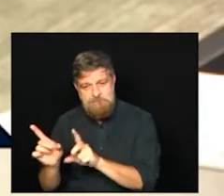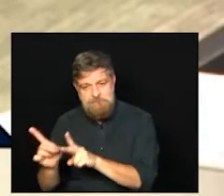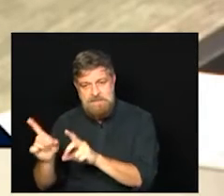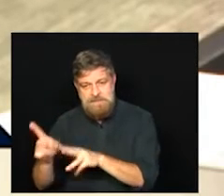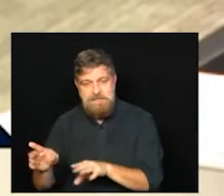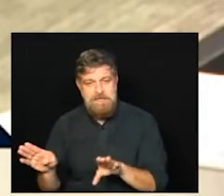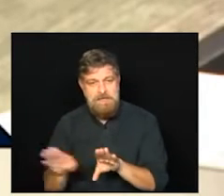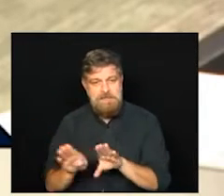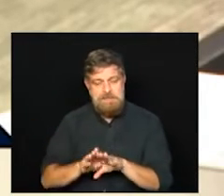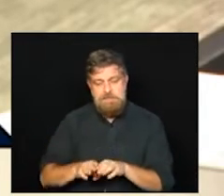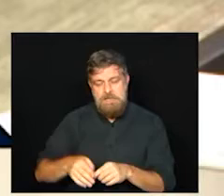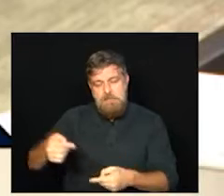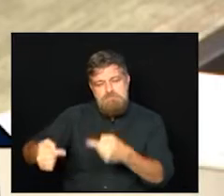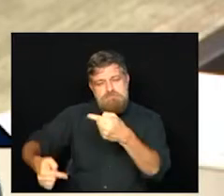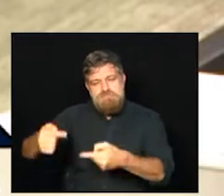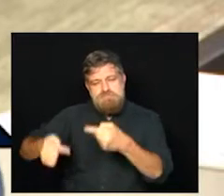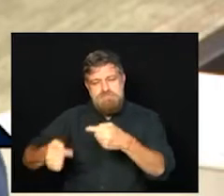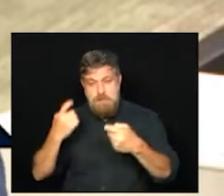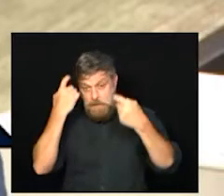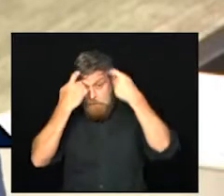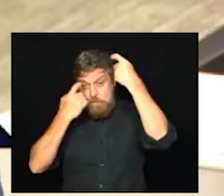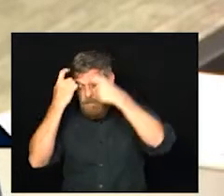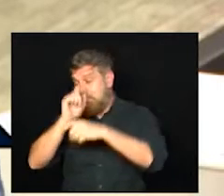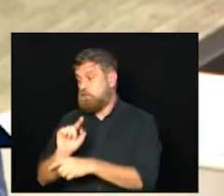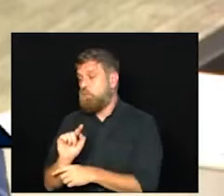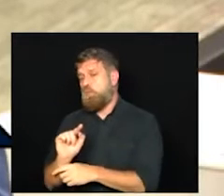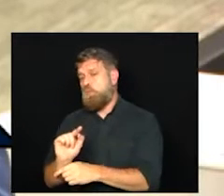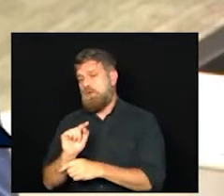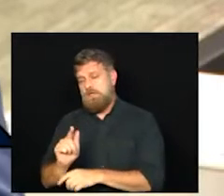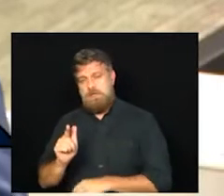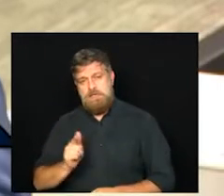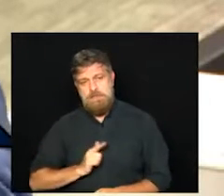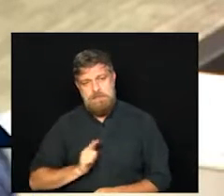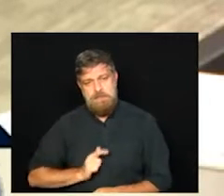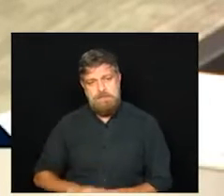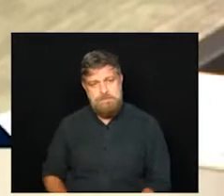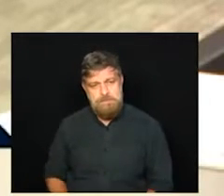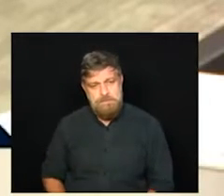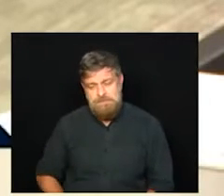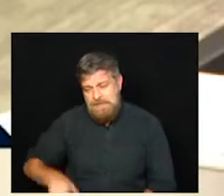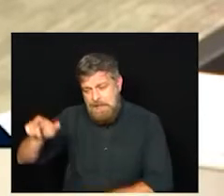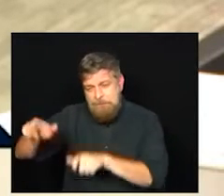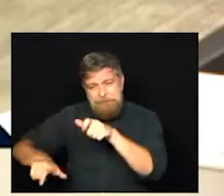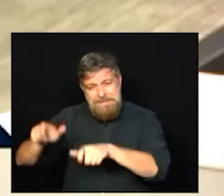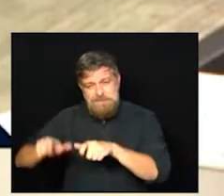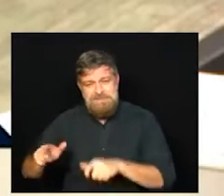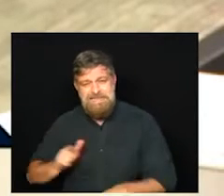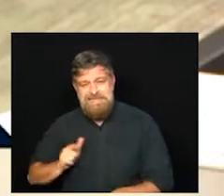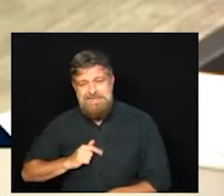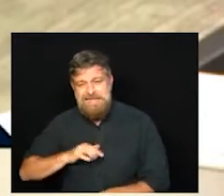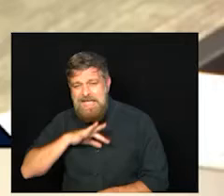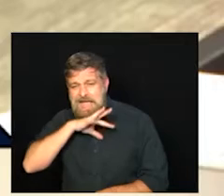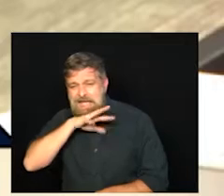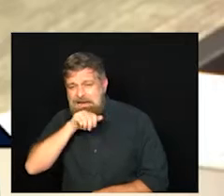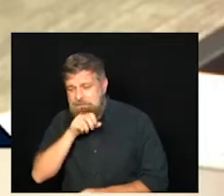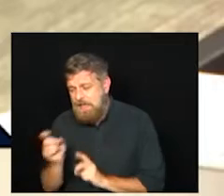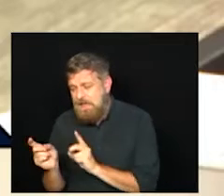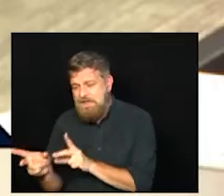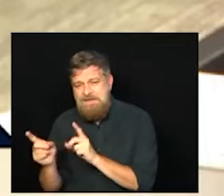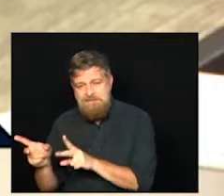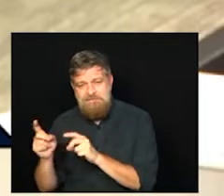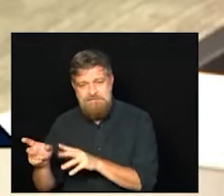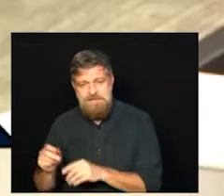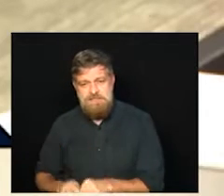eles disseram da preocupação que eles tinham com relação a criadores clandestinos na cidade de